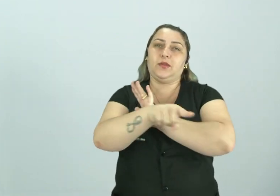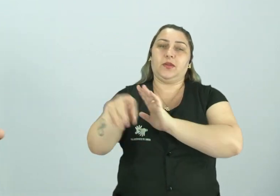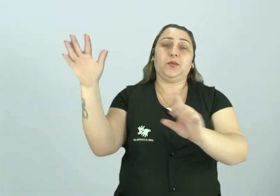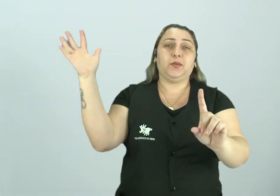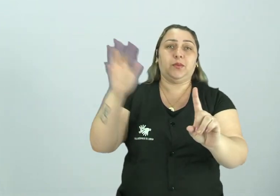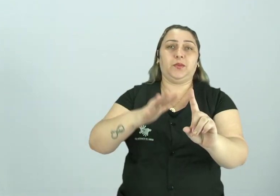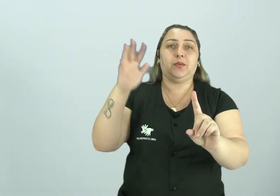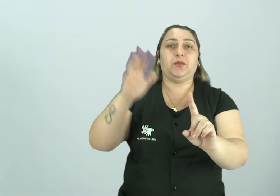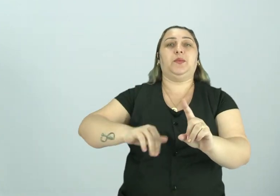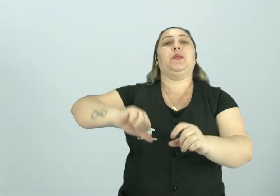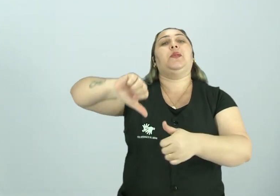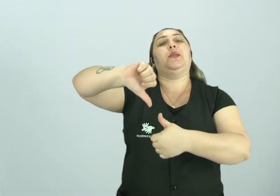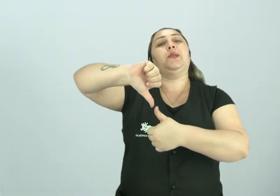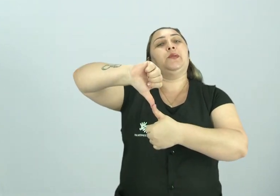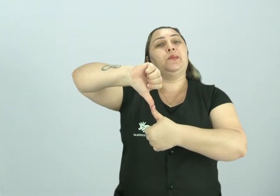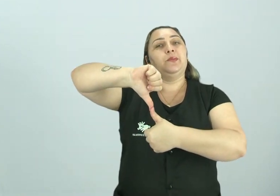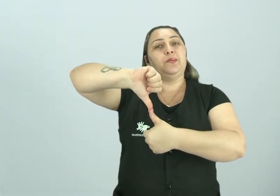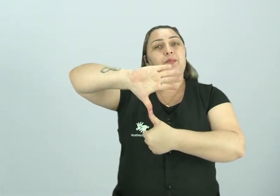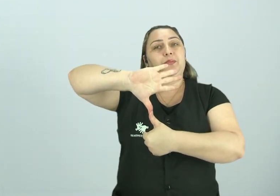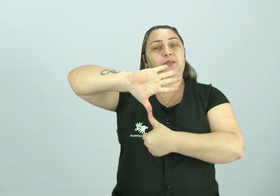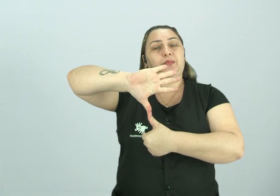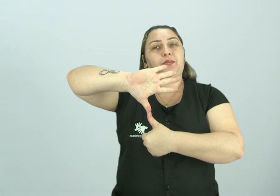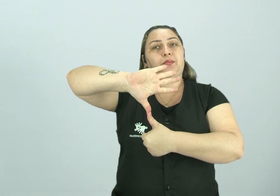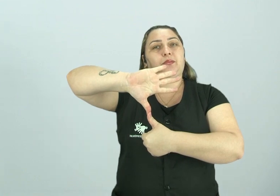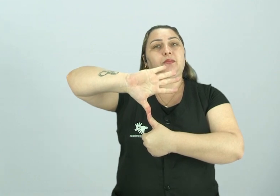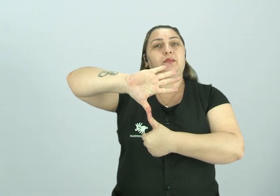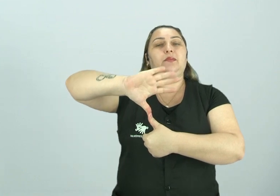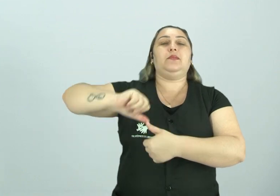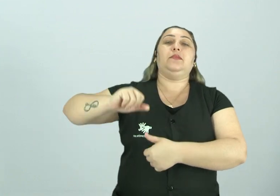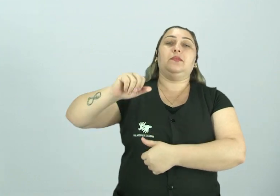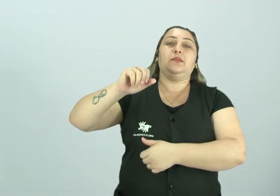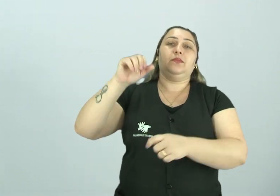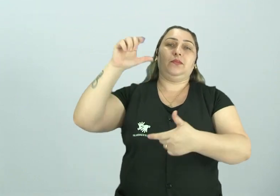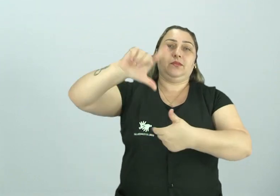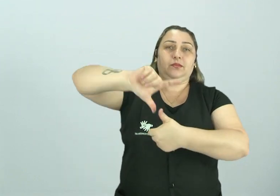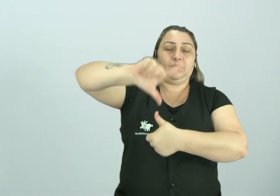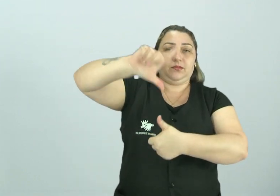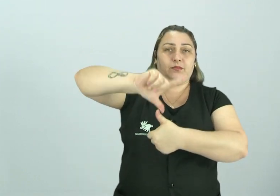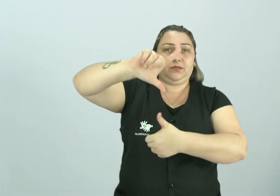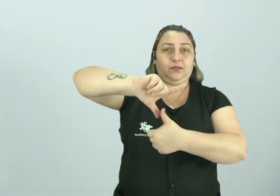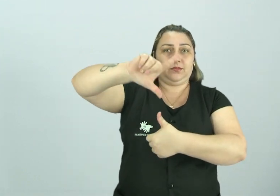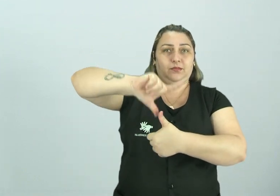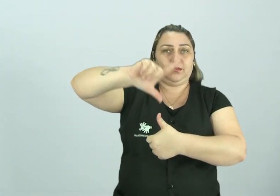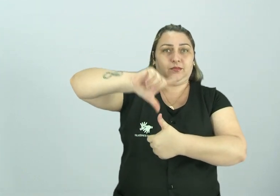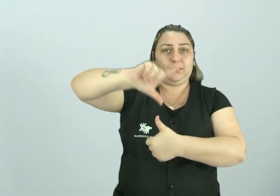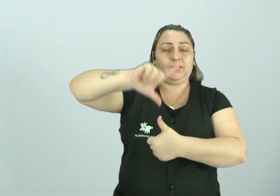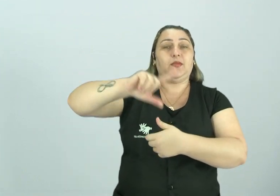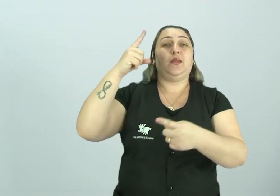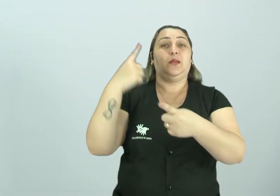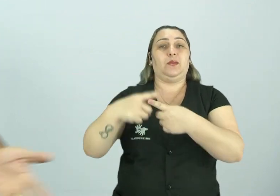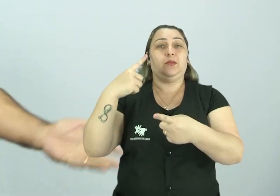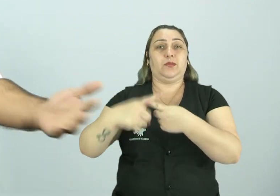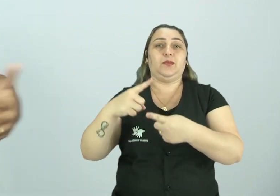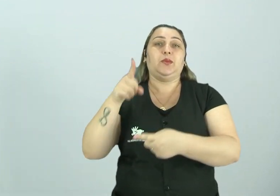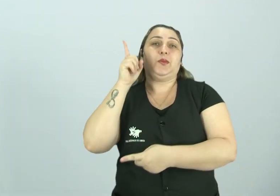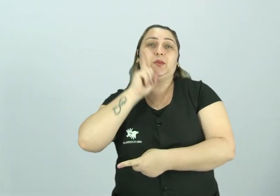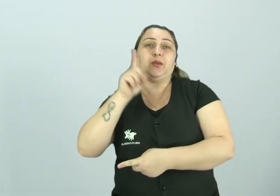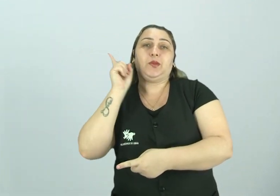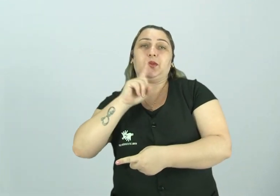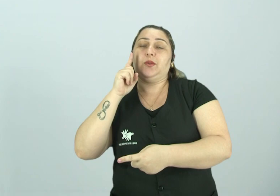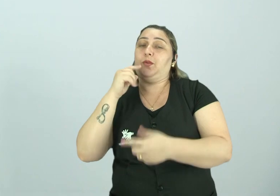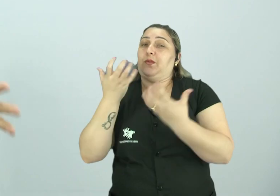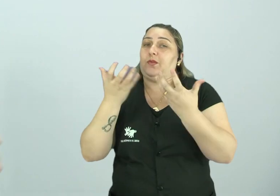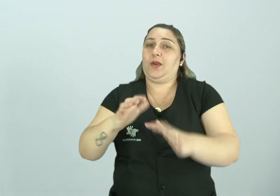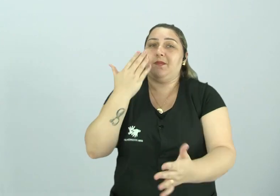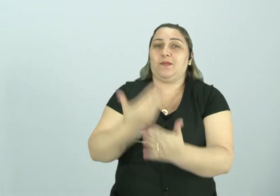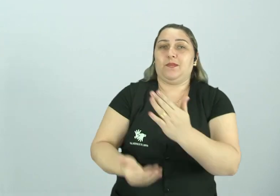influência norte-americana na América Latina, até porque Estados Unidos vai fazer de tudo para não perder sua influência aqui no seu